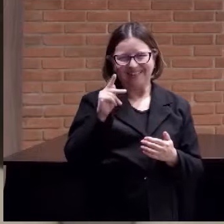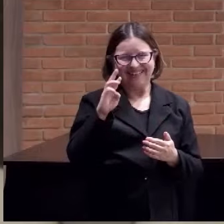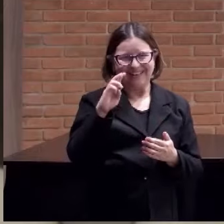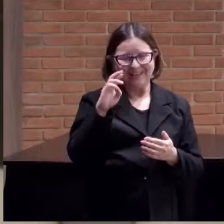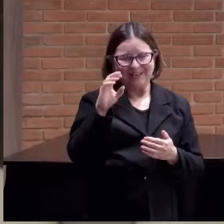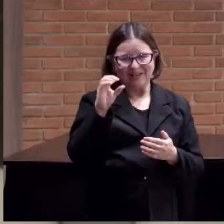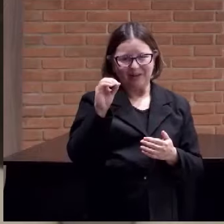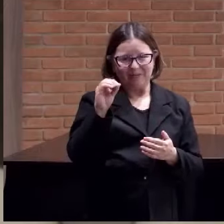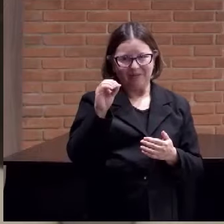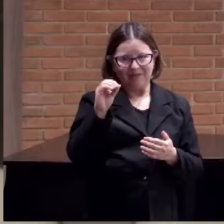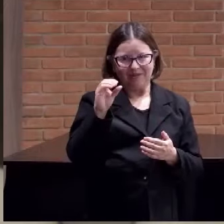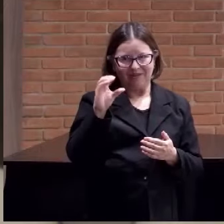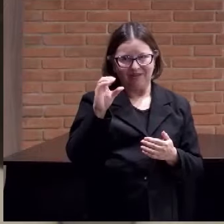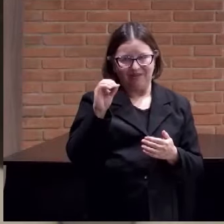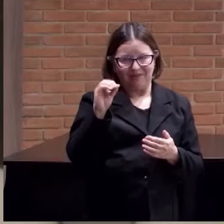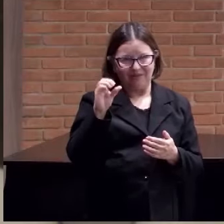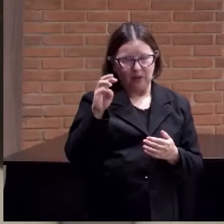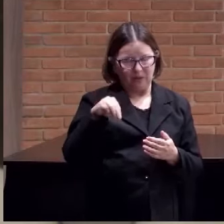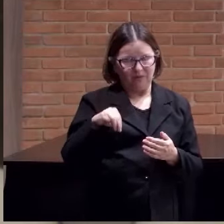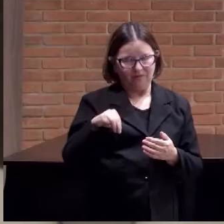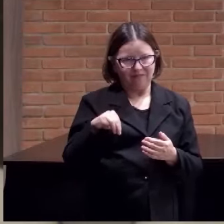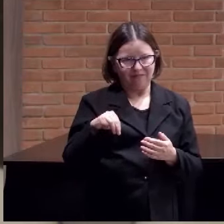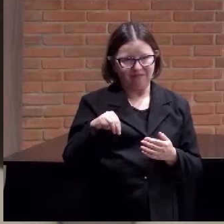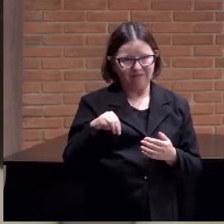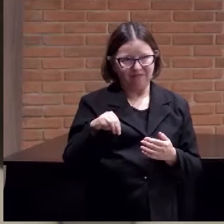Ele não irá ser